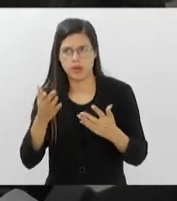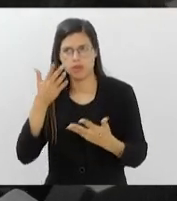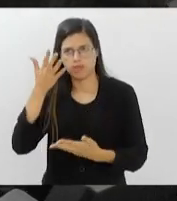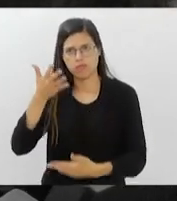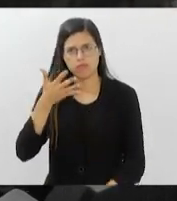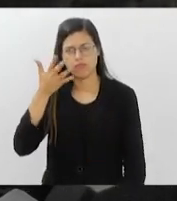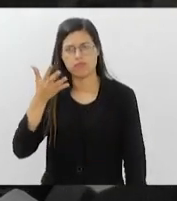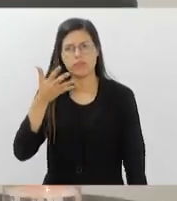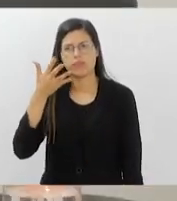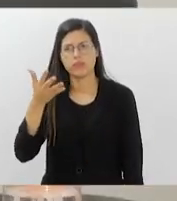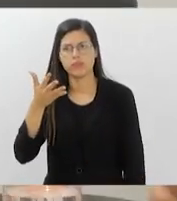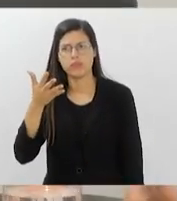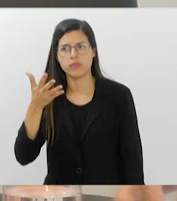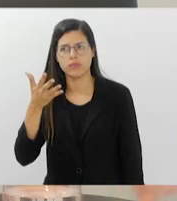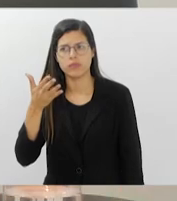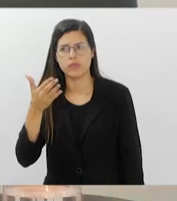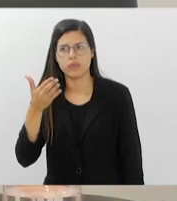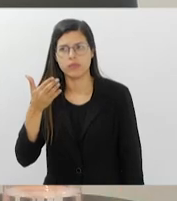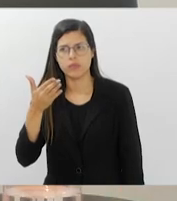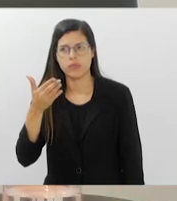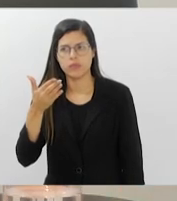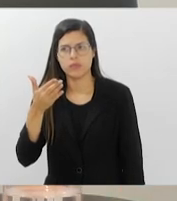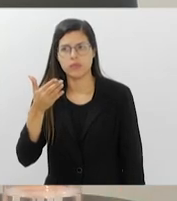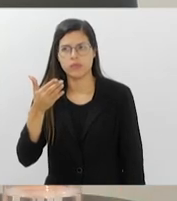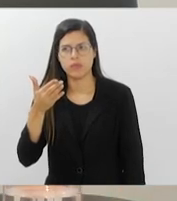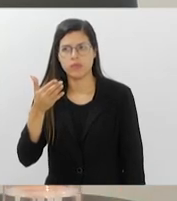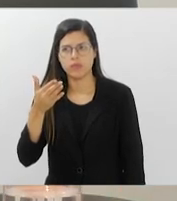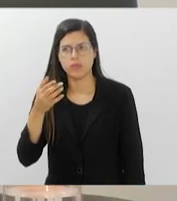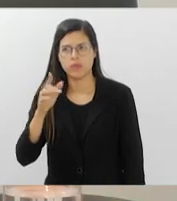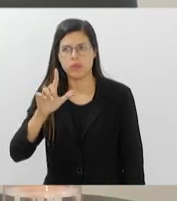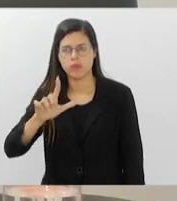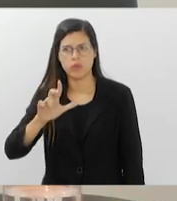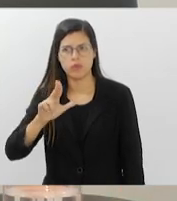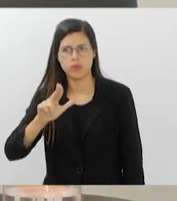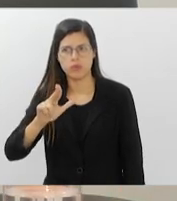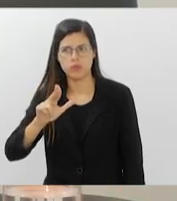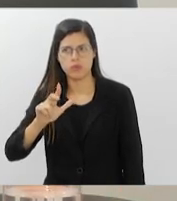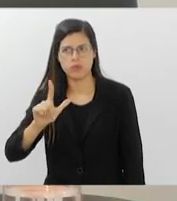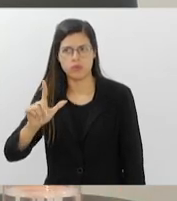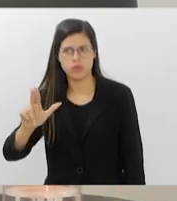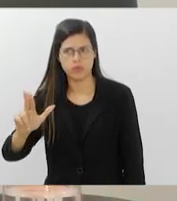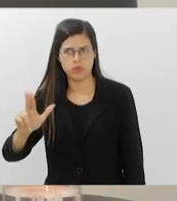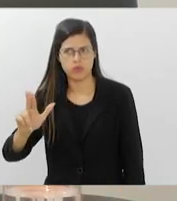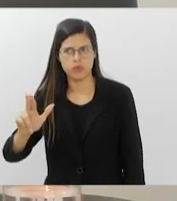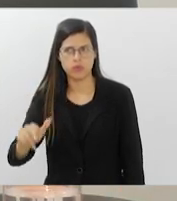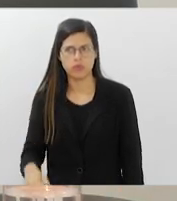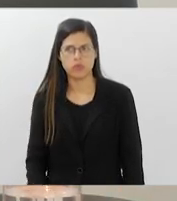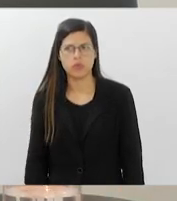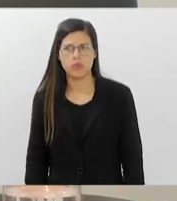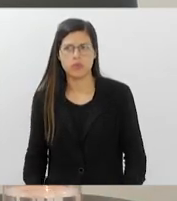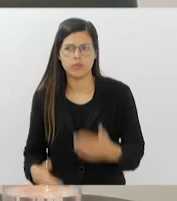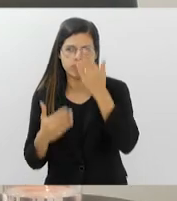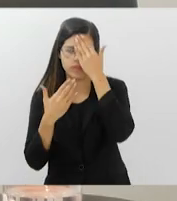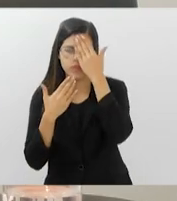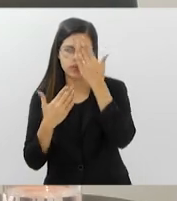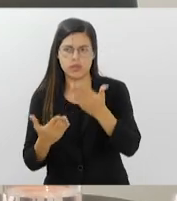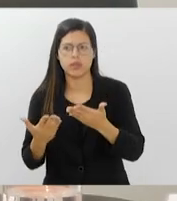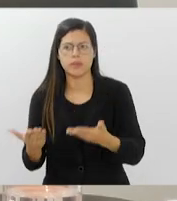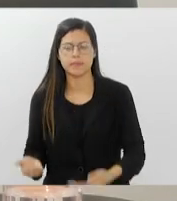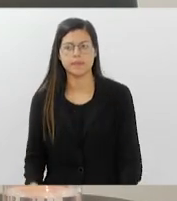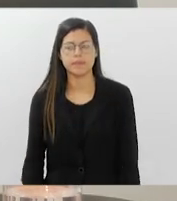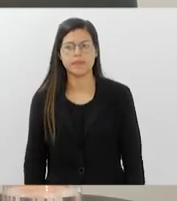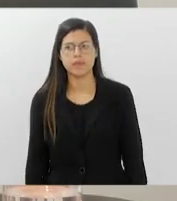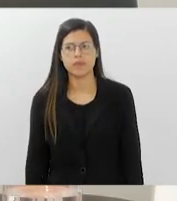eh indicar Lulu da casmu conexão feminina Obrigada querida